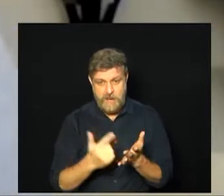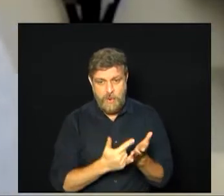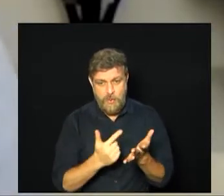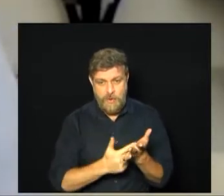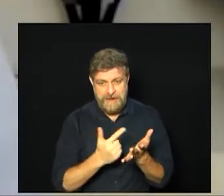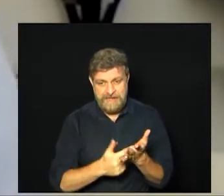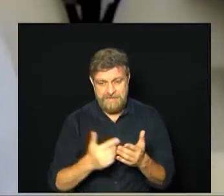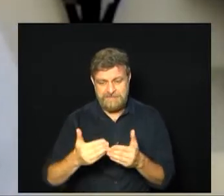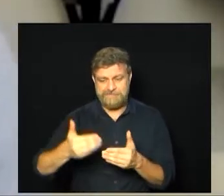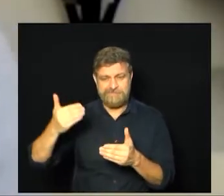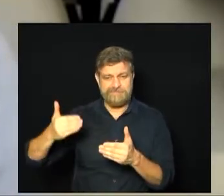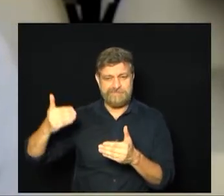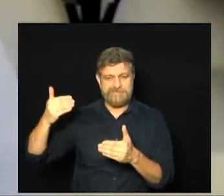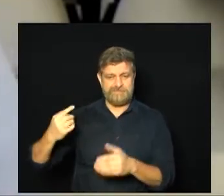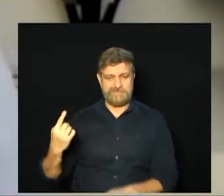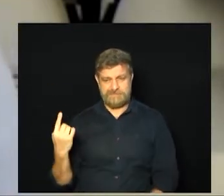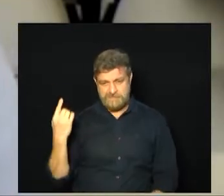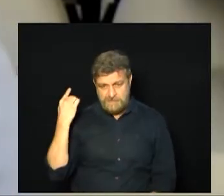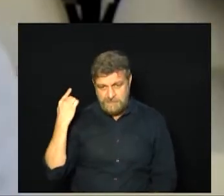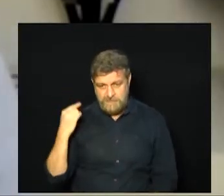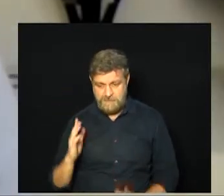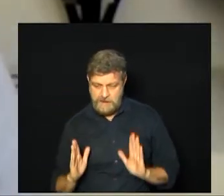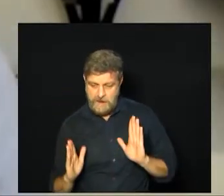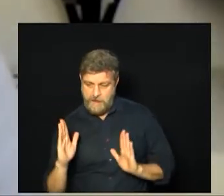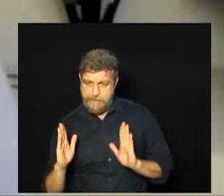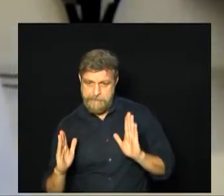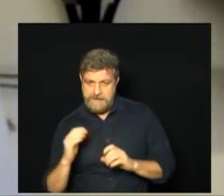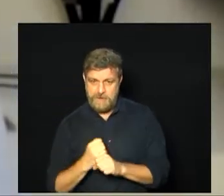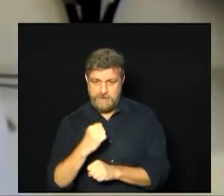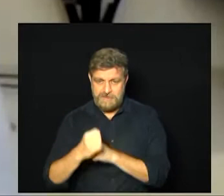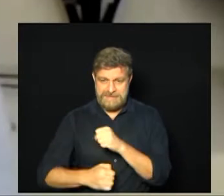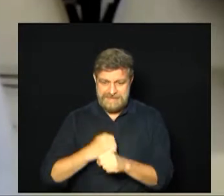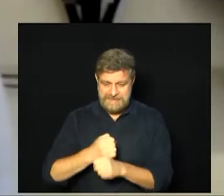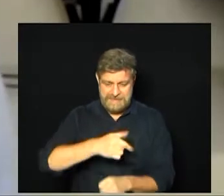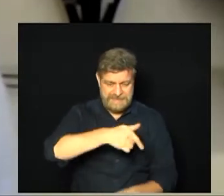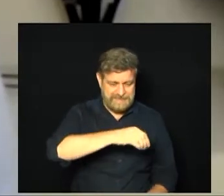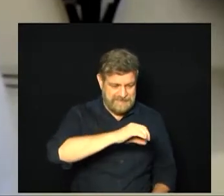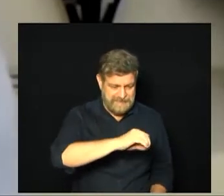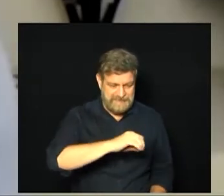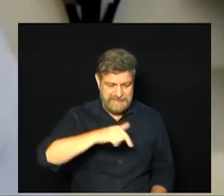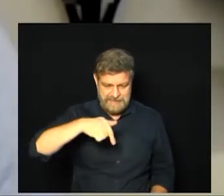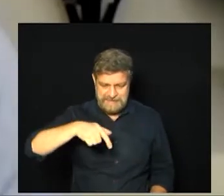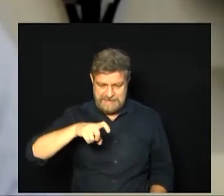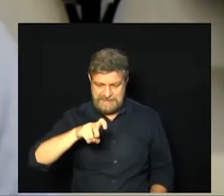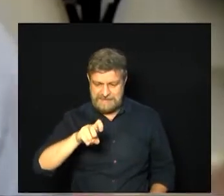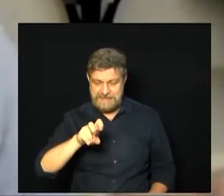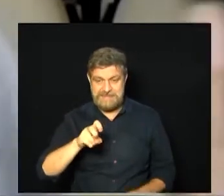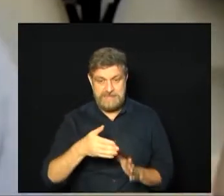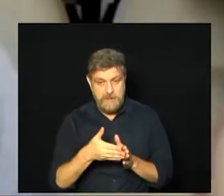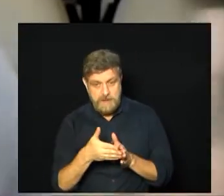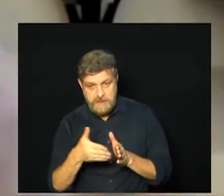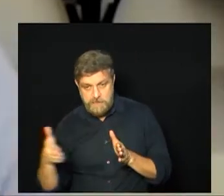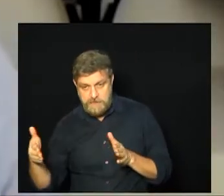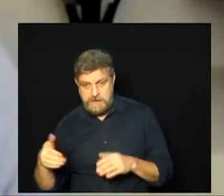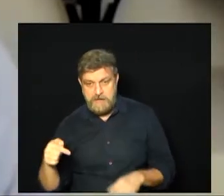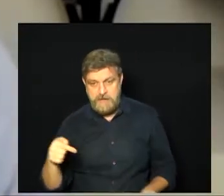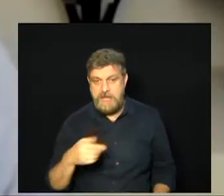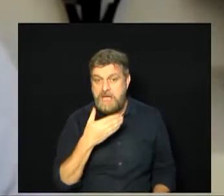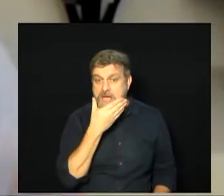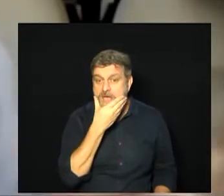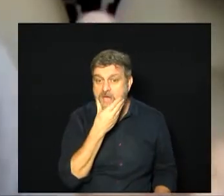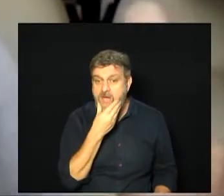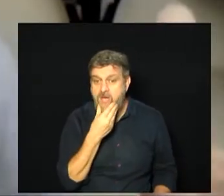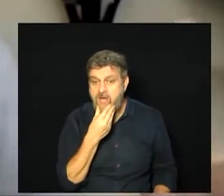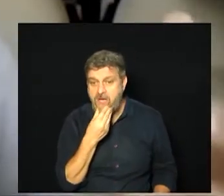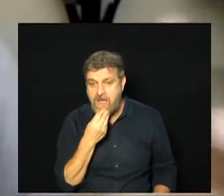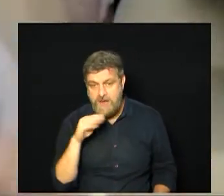muitos momentos do meio da década de 70, 75, 76 em diante, que é esse menino que dormia de chuteiras,